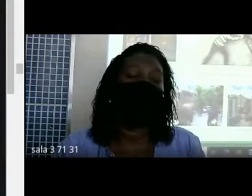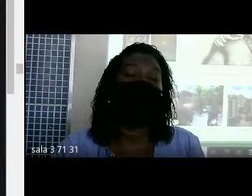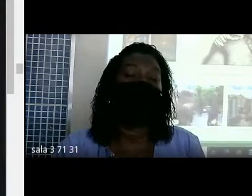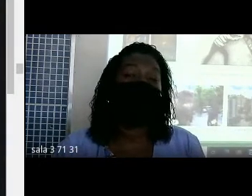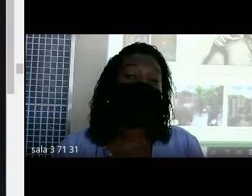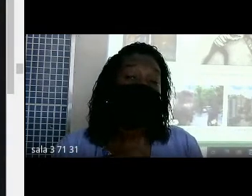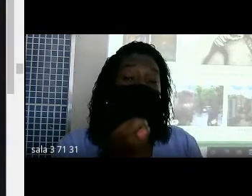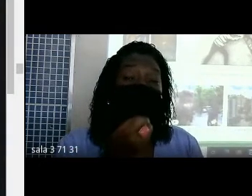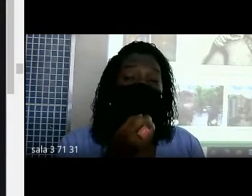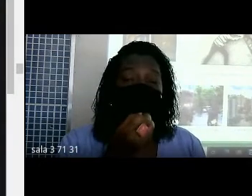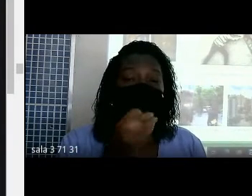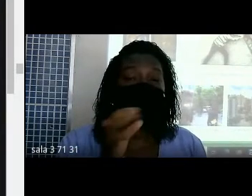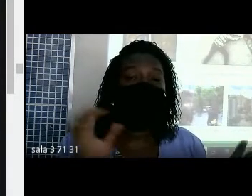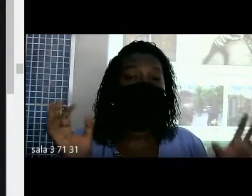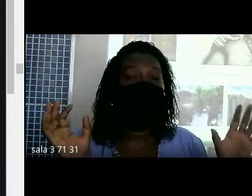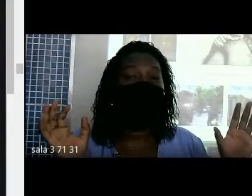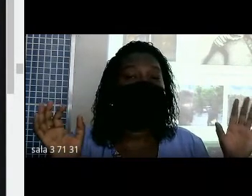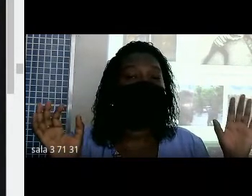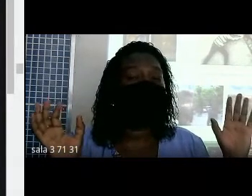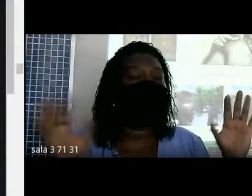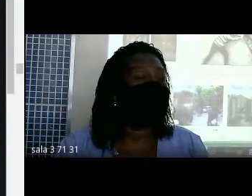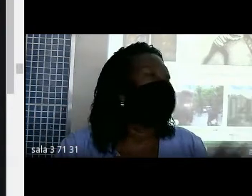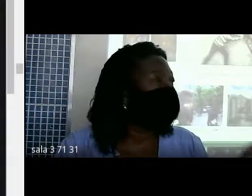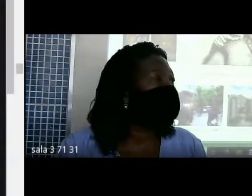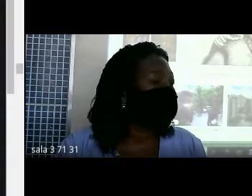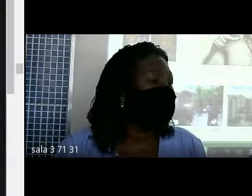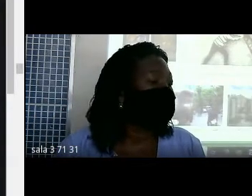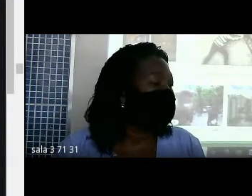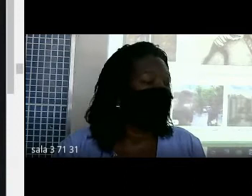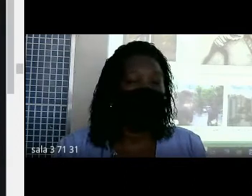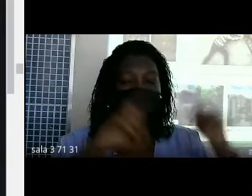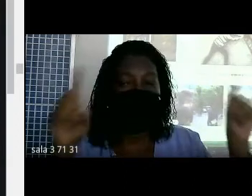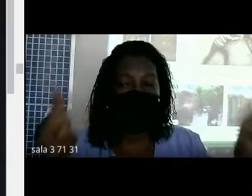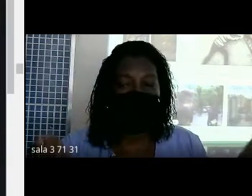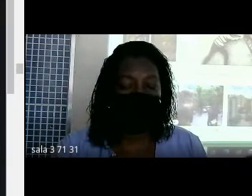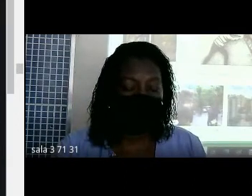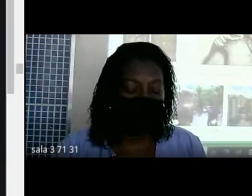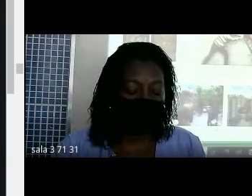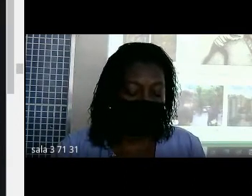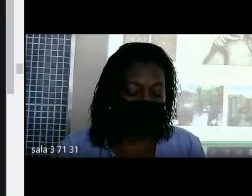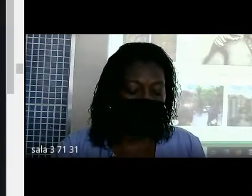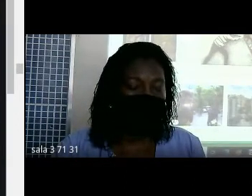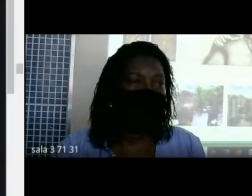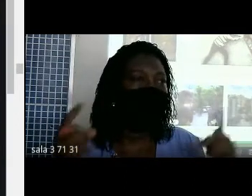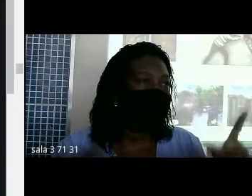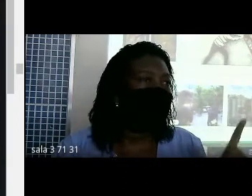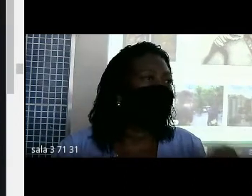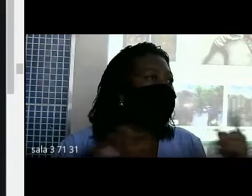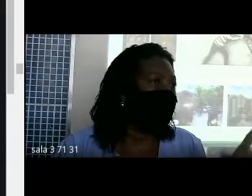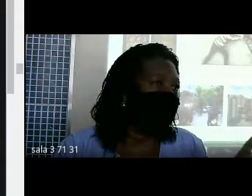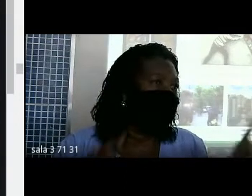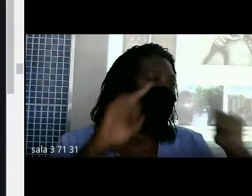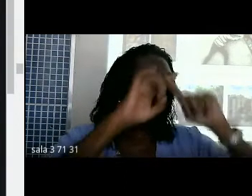ele é grafiteiro. E as pessoas já têm o reconhecimento dele, porque ele trabalha com stencil.